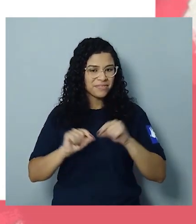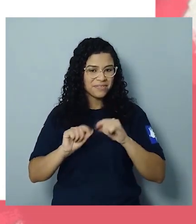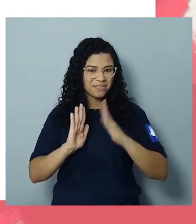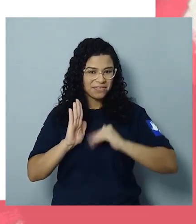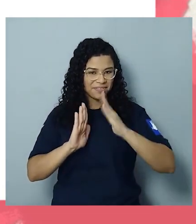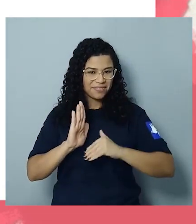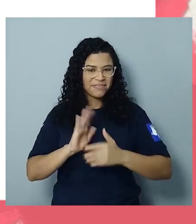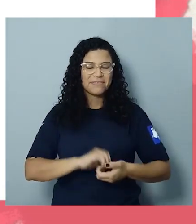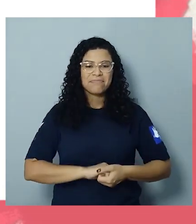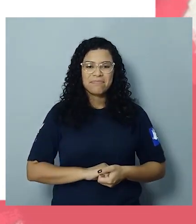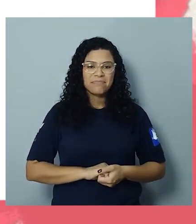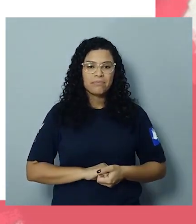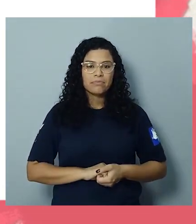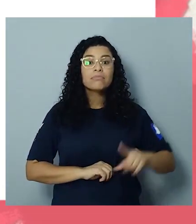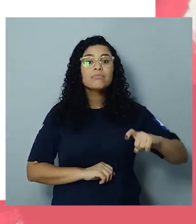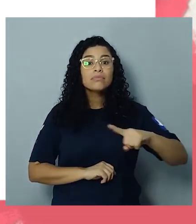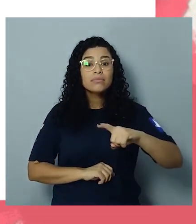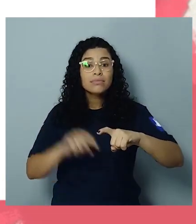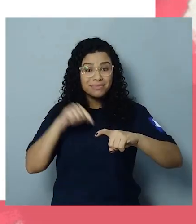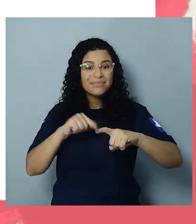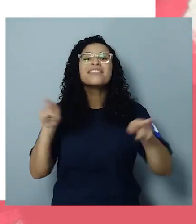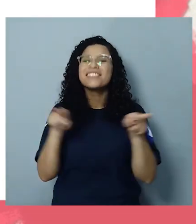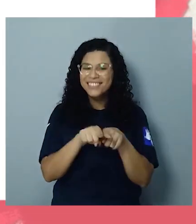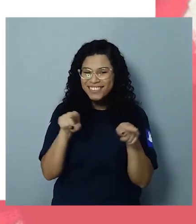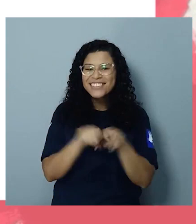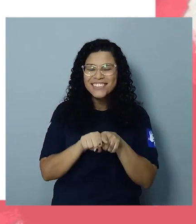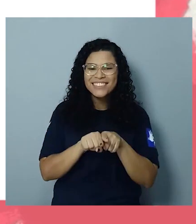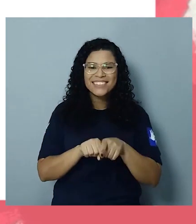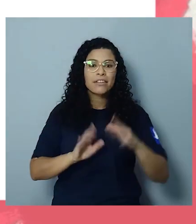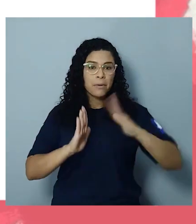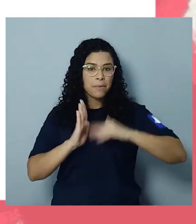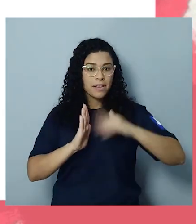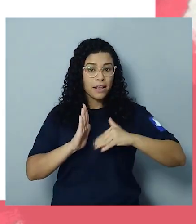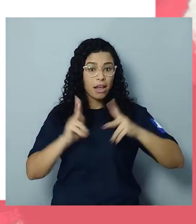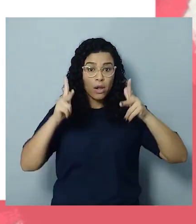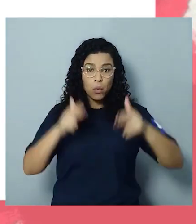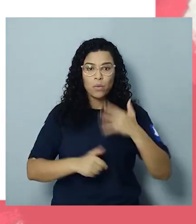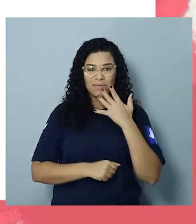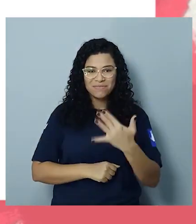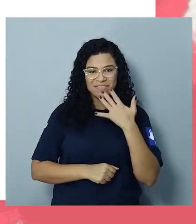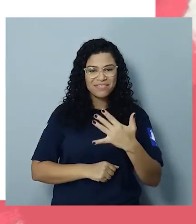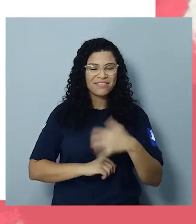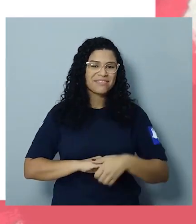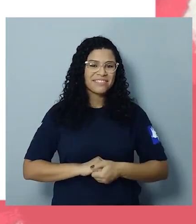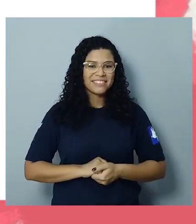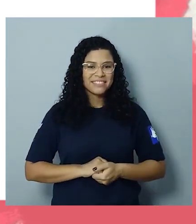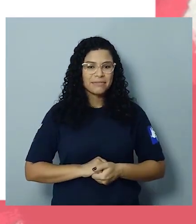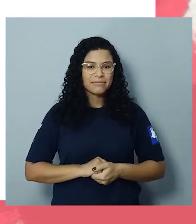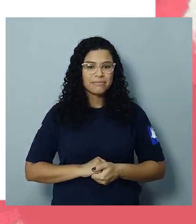cor de terra minhoca minhoca também né vou pintar da mesma